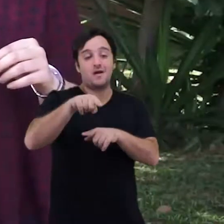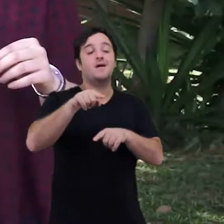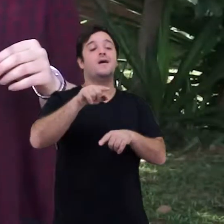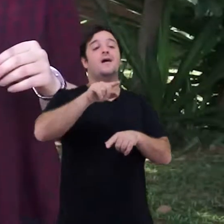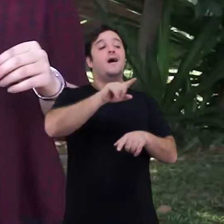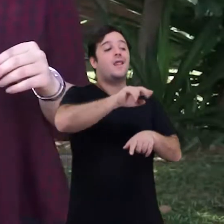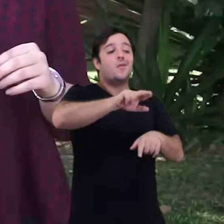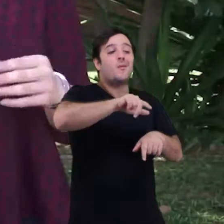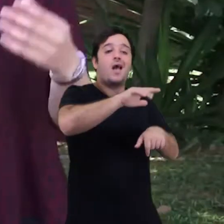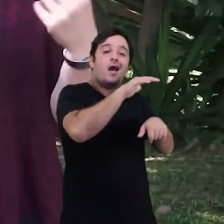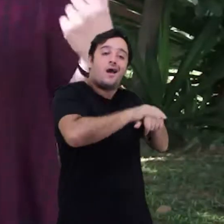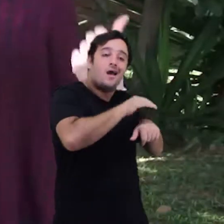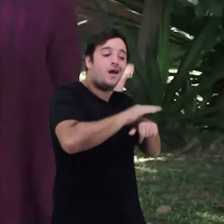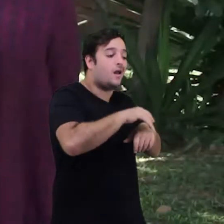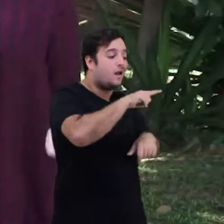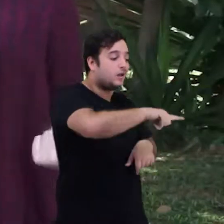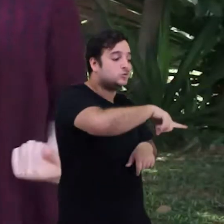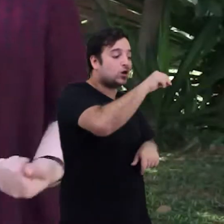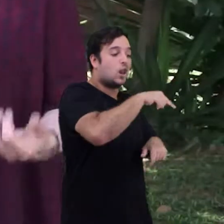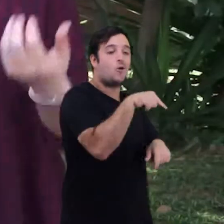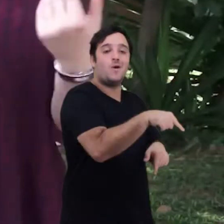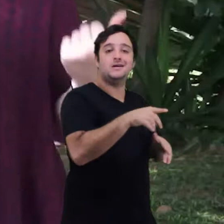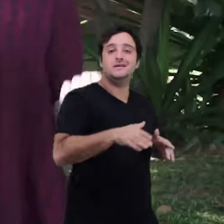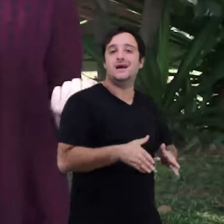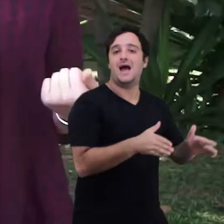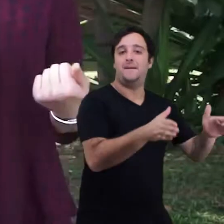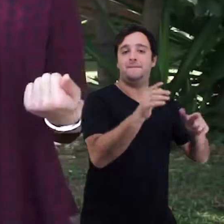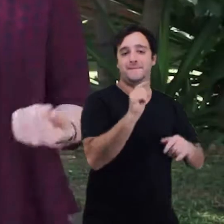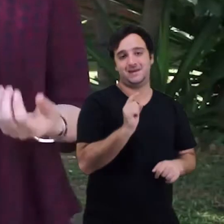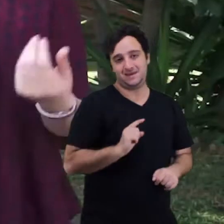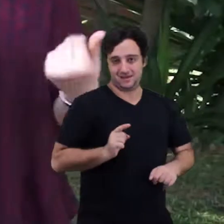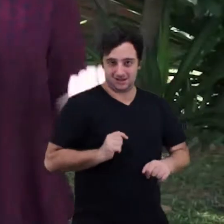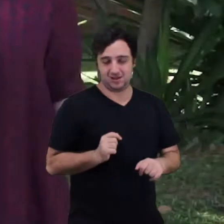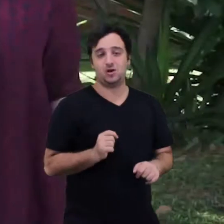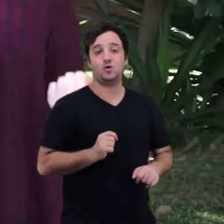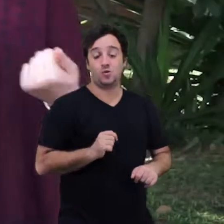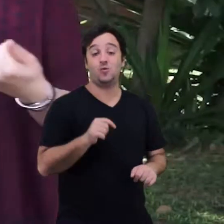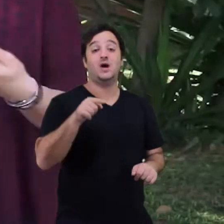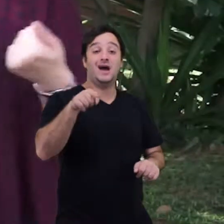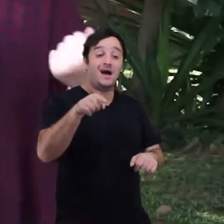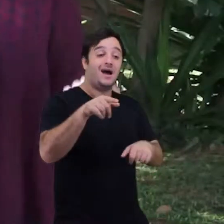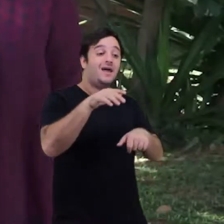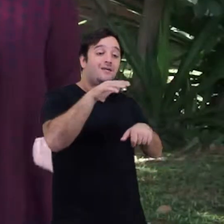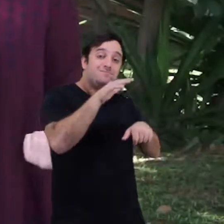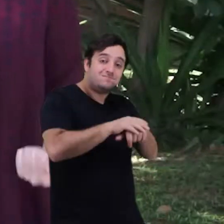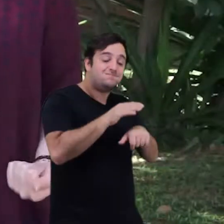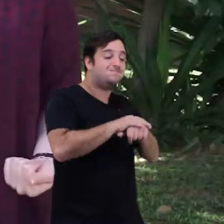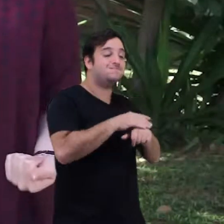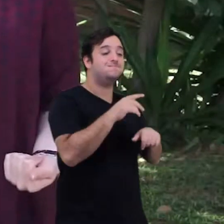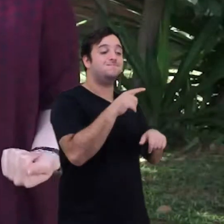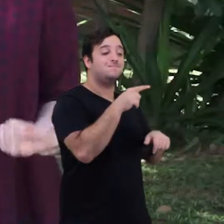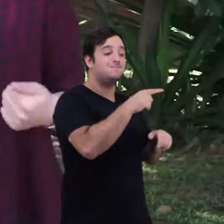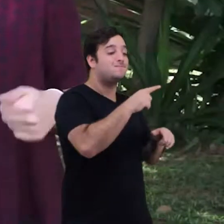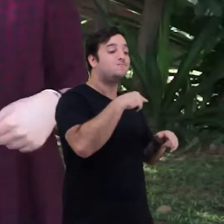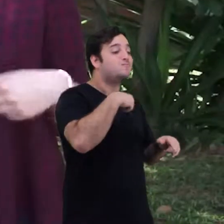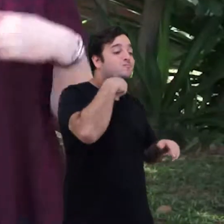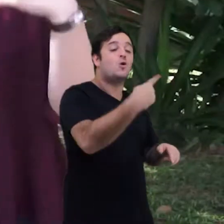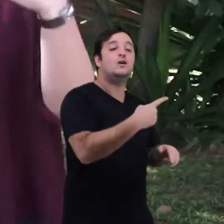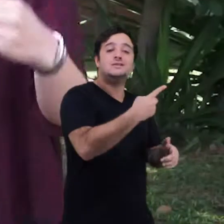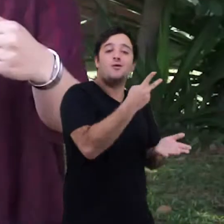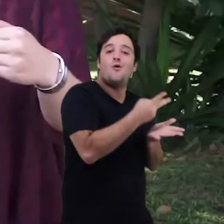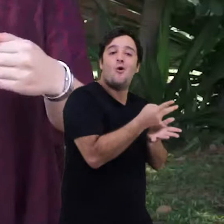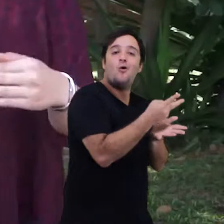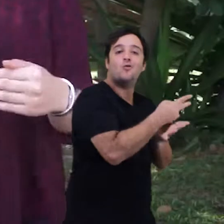deslocamento, essa etapa pré-migratória, então, ela tem muitas vezes tem eventos de violência extrema.